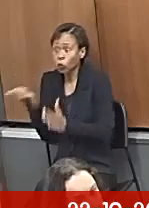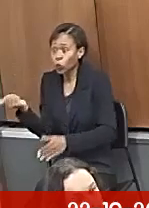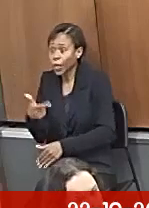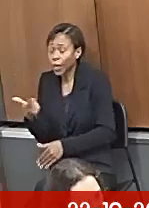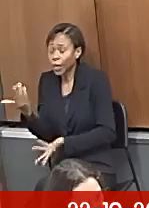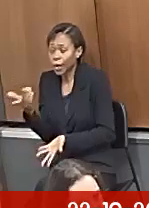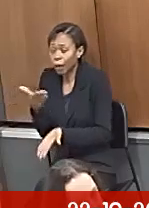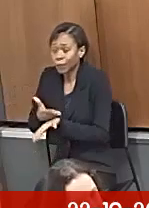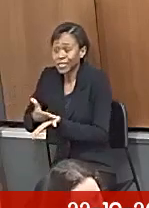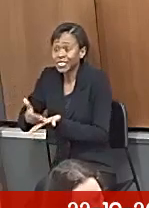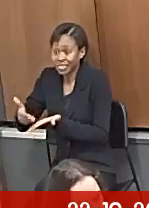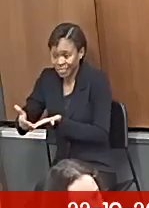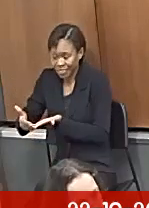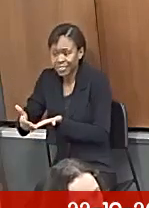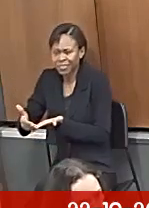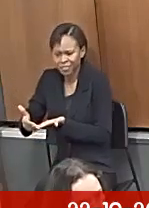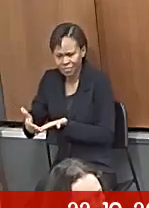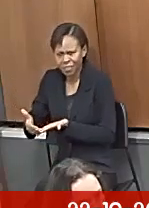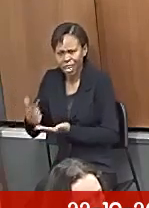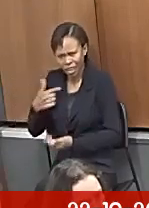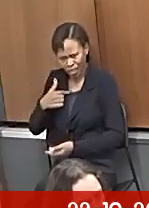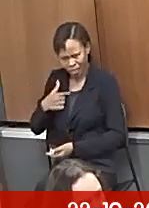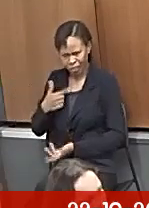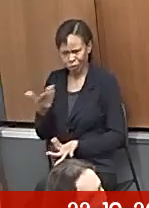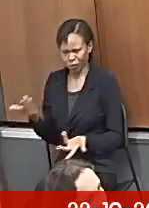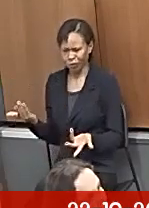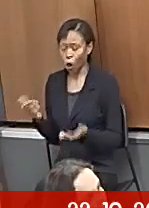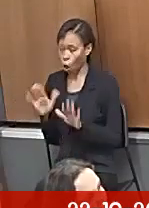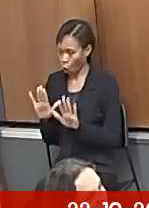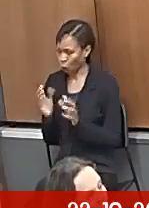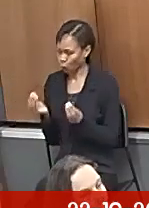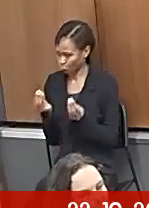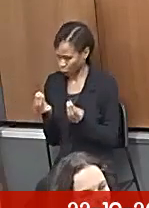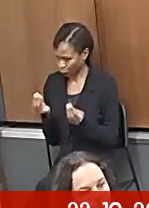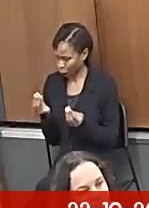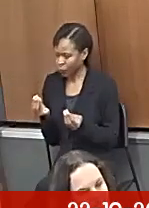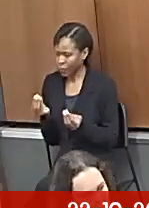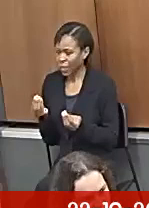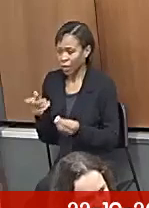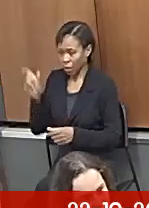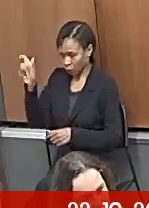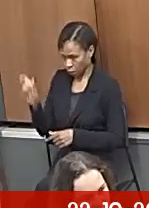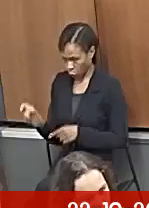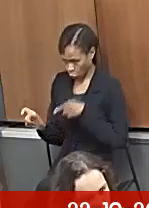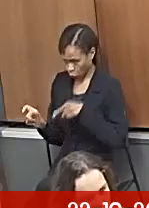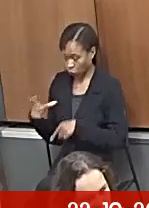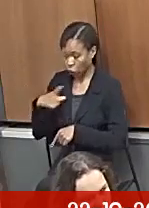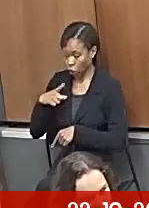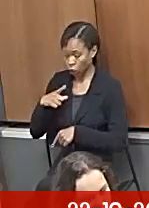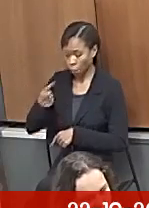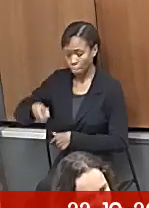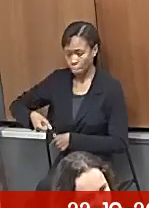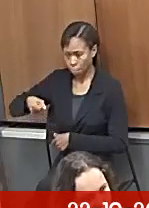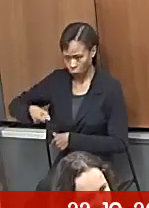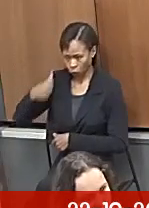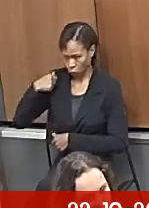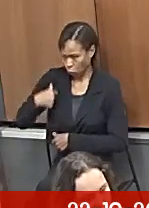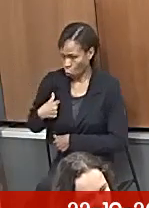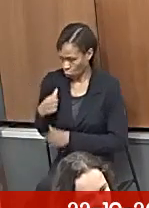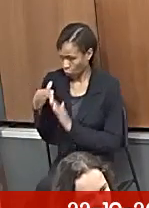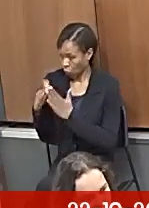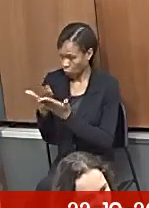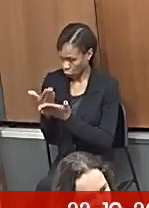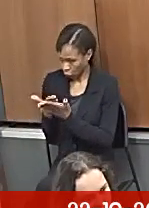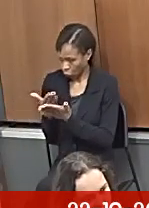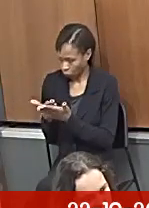era claramente para... E aí eu entrei com a ação. Olha como é que foi. A pessoa tinha uma bolsa na escola, eu entrei com a